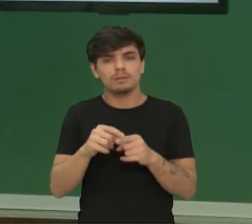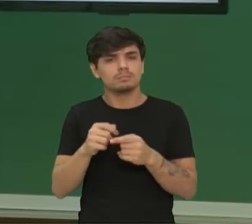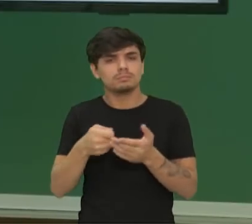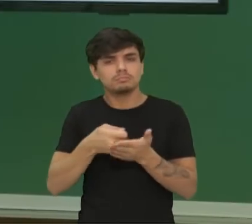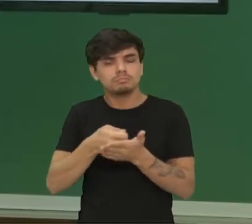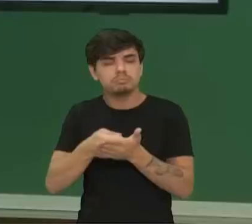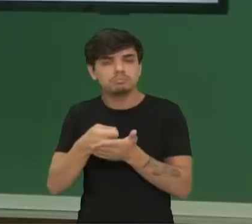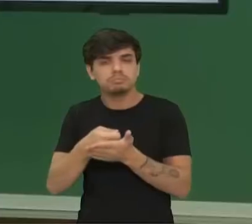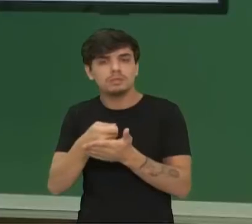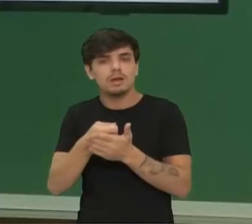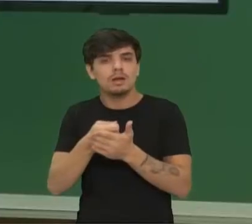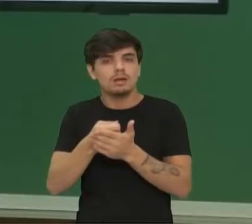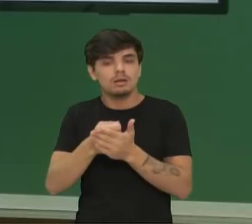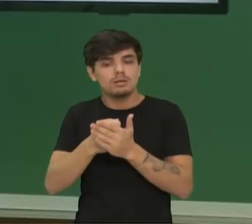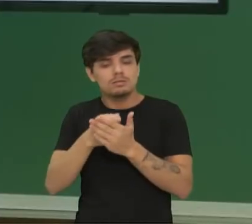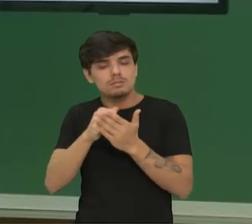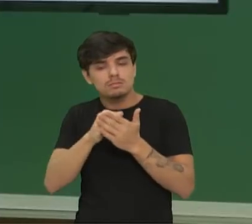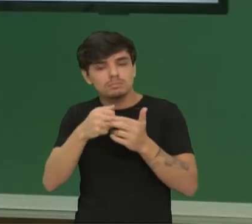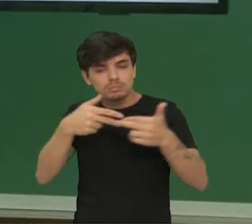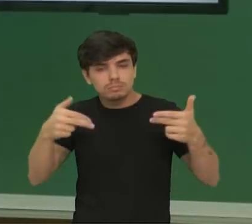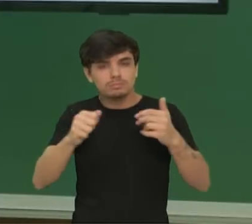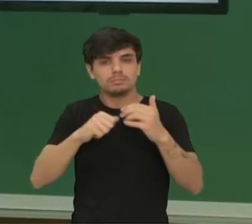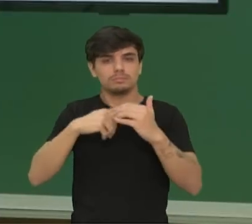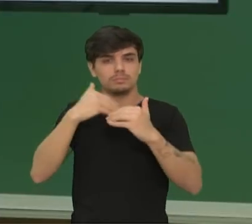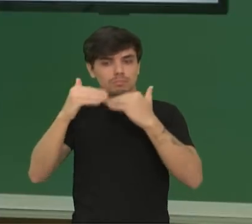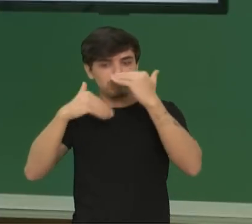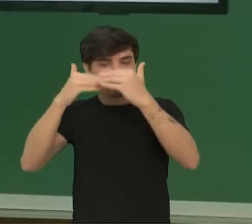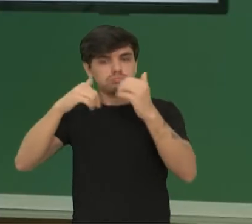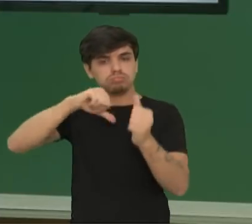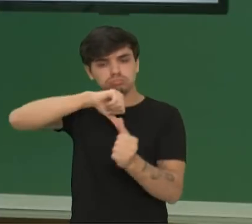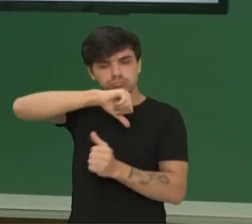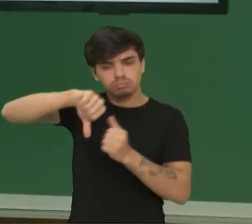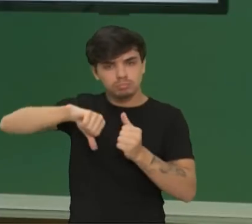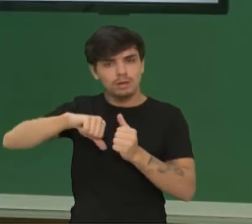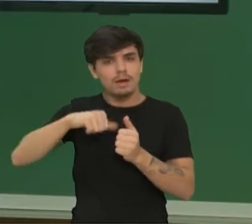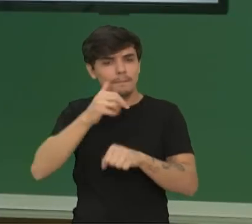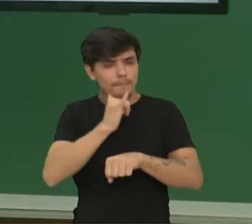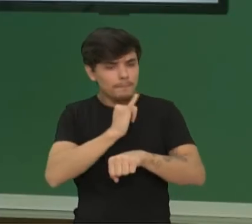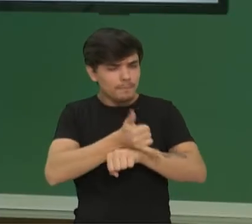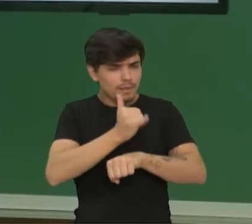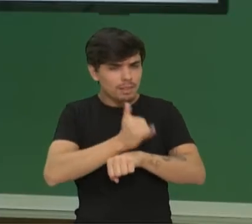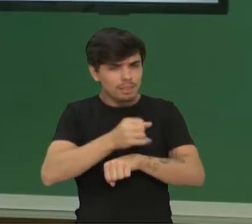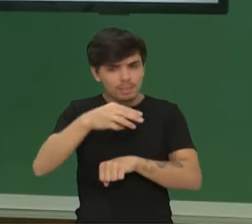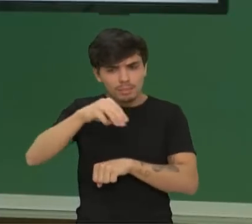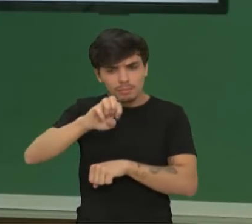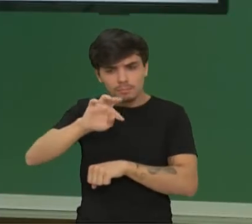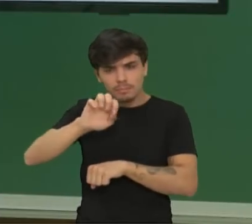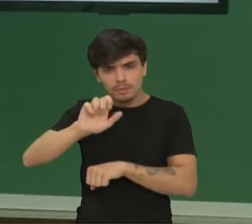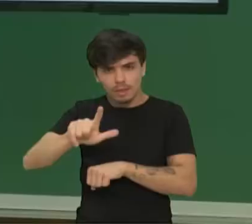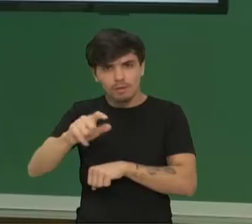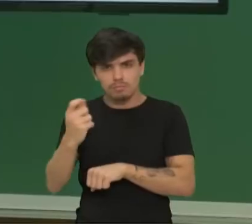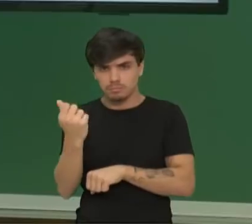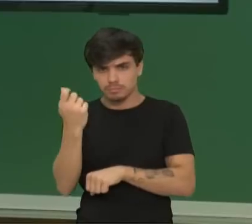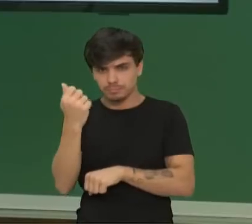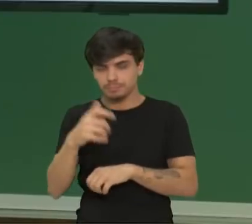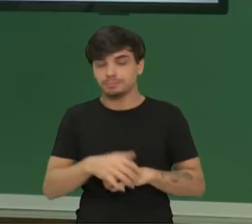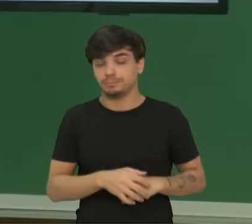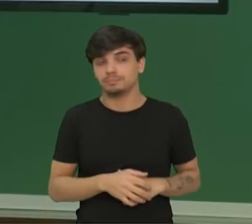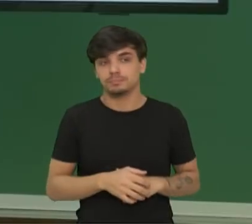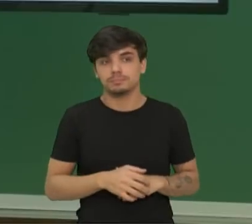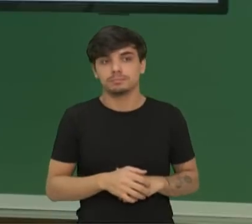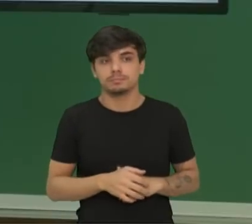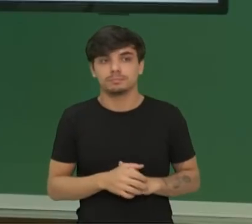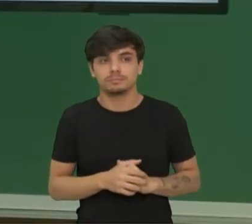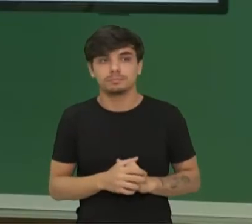de transformação para atrair metais preciosos. Lembra a transformação da indústria?